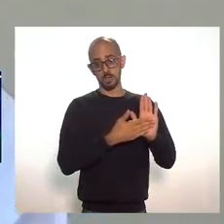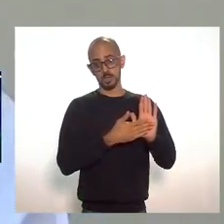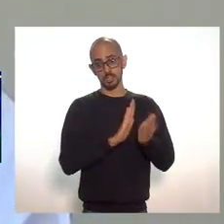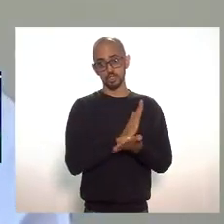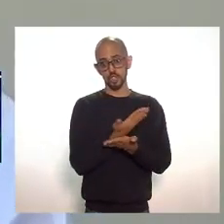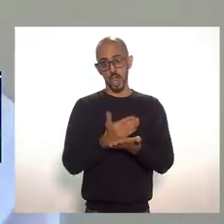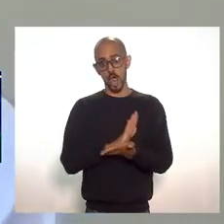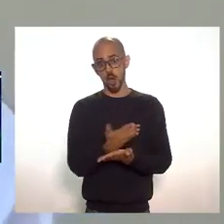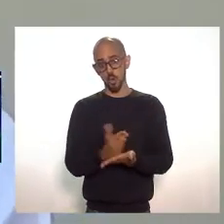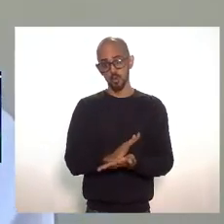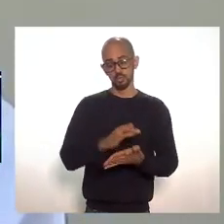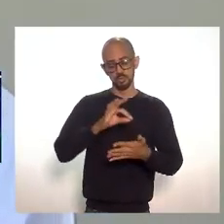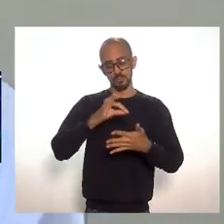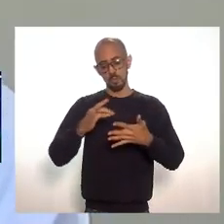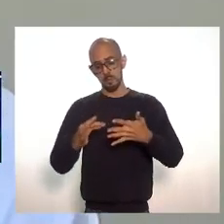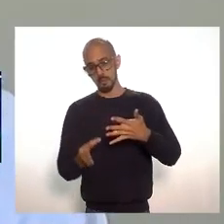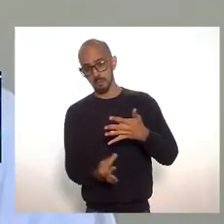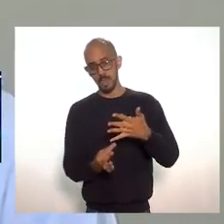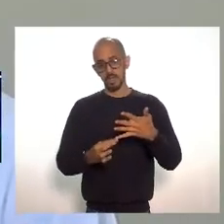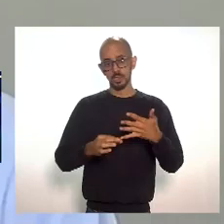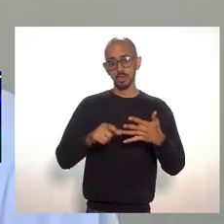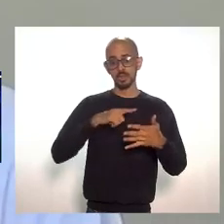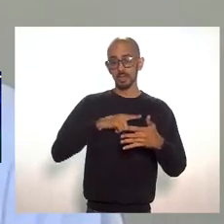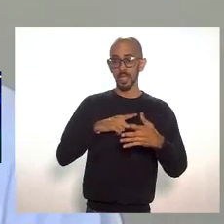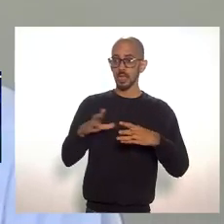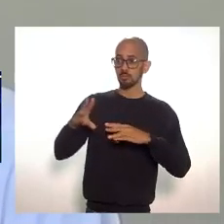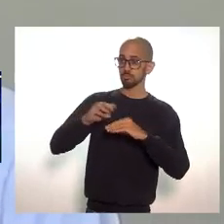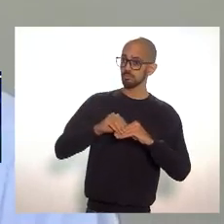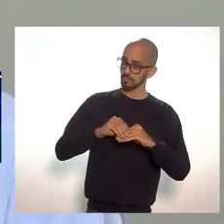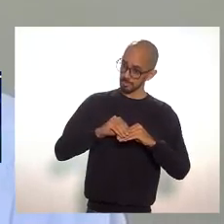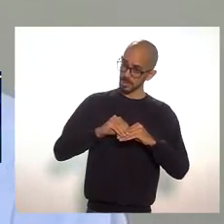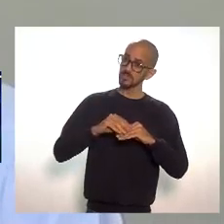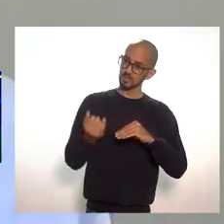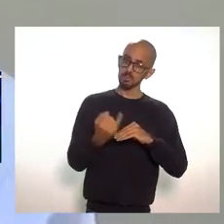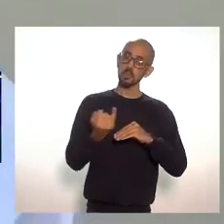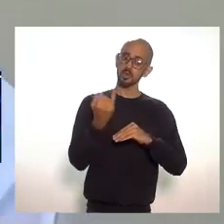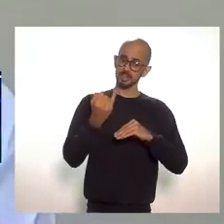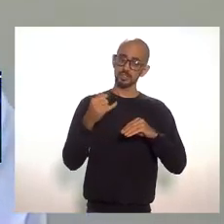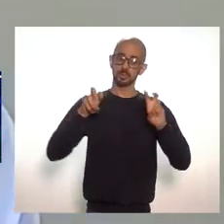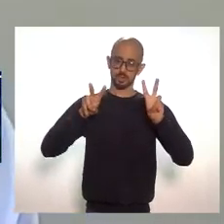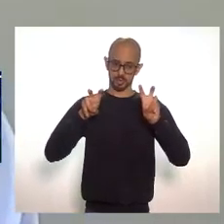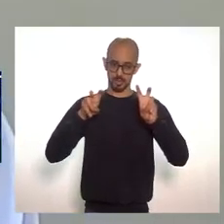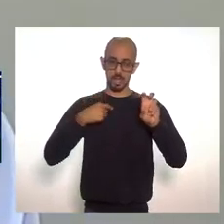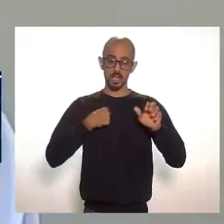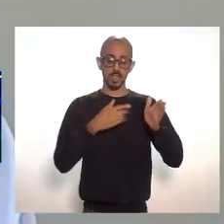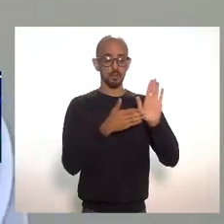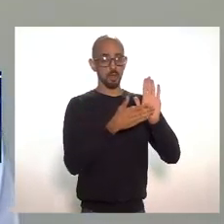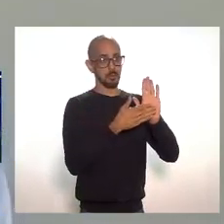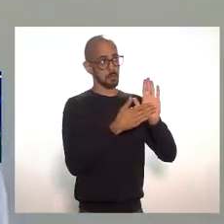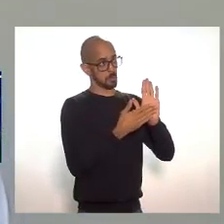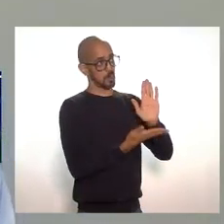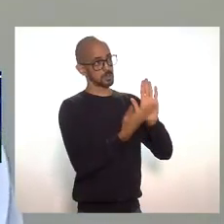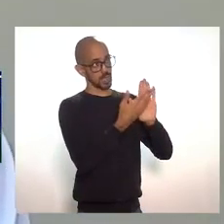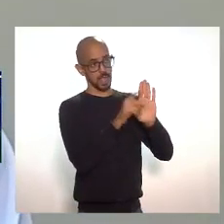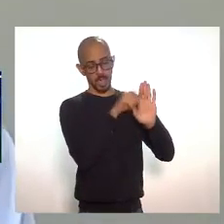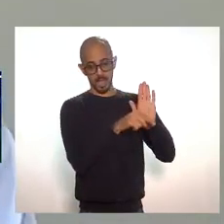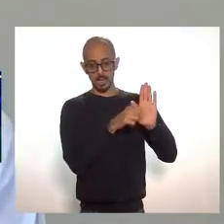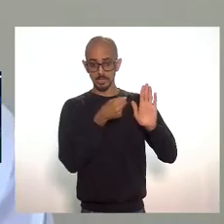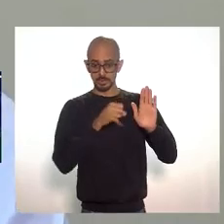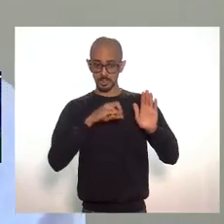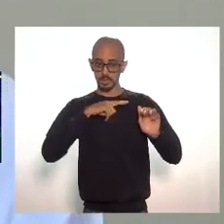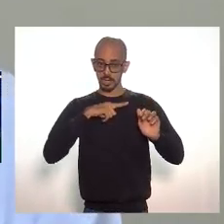alguns detalhamentos e faz uma colaboração importante para o tema. Eu propus ao deputado Dionísio Lins, já que o projeto do deputado